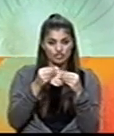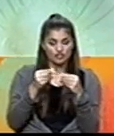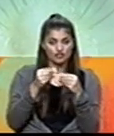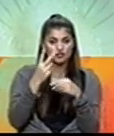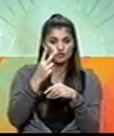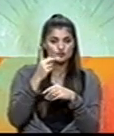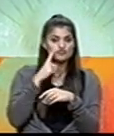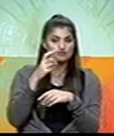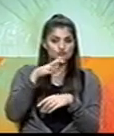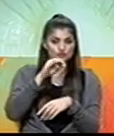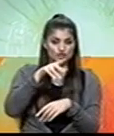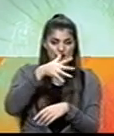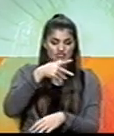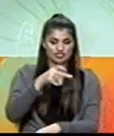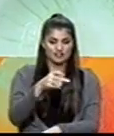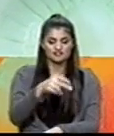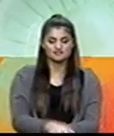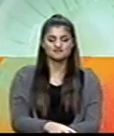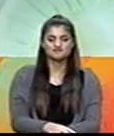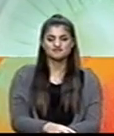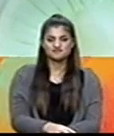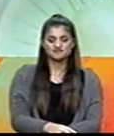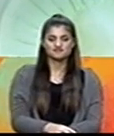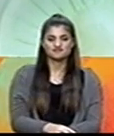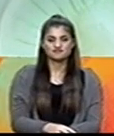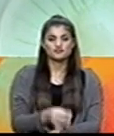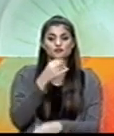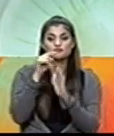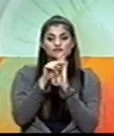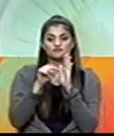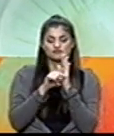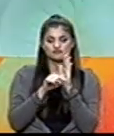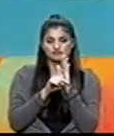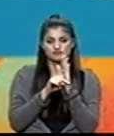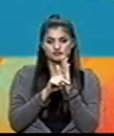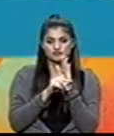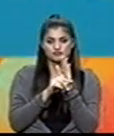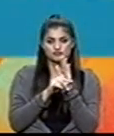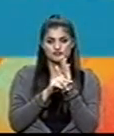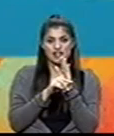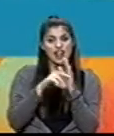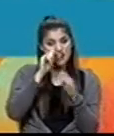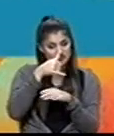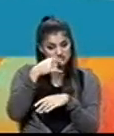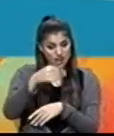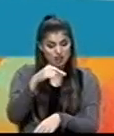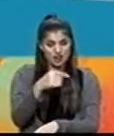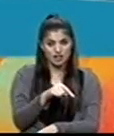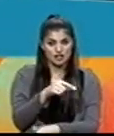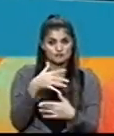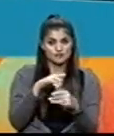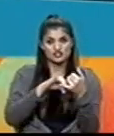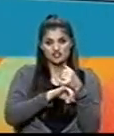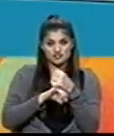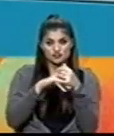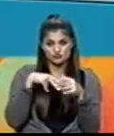2 gramas de noz moscada ralada. A receita original tinha 2 litros de natas, mas a Associação